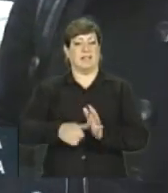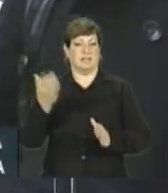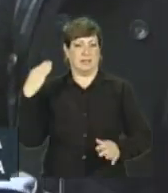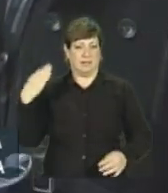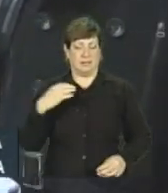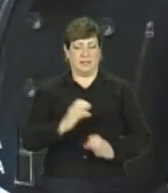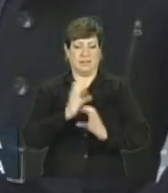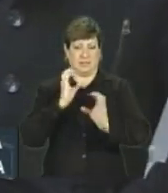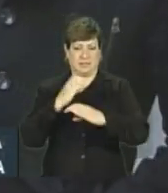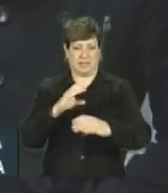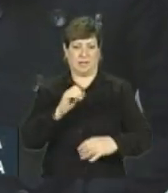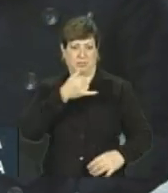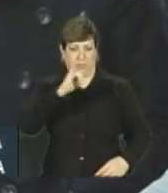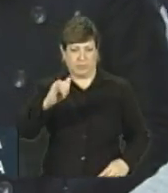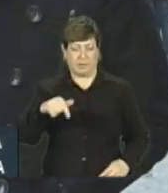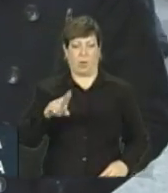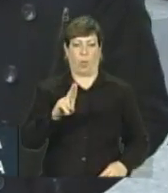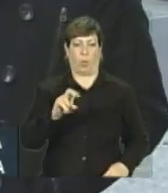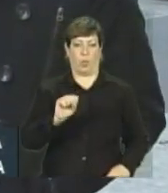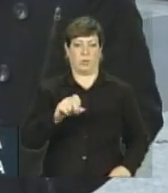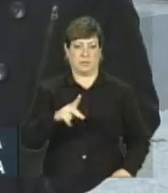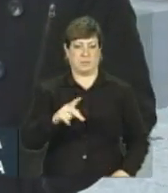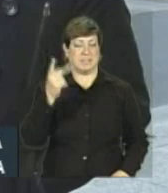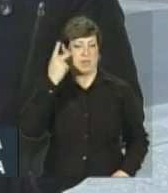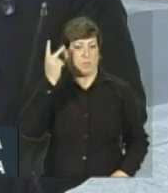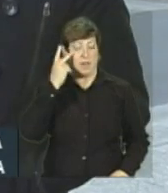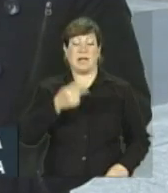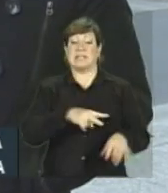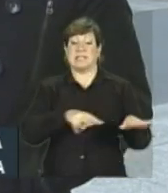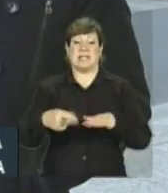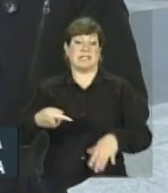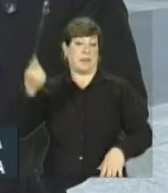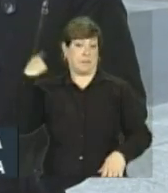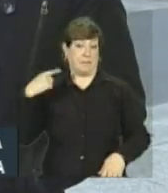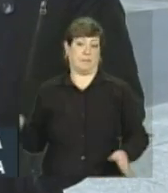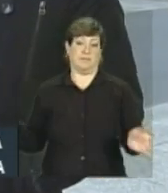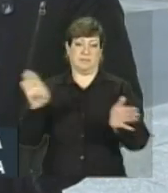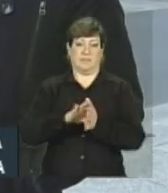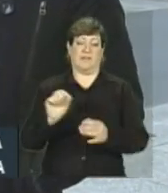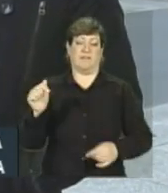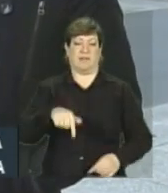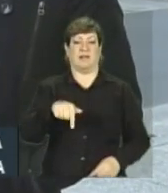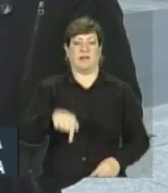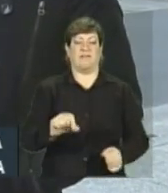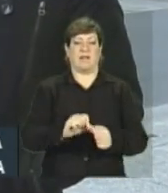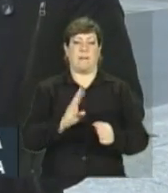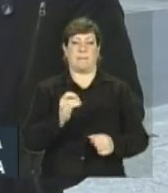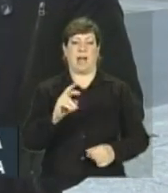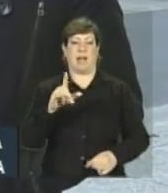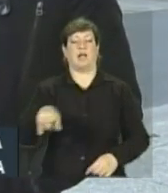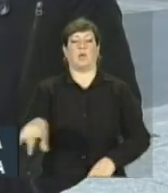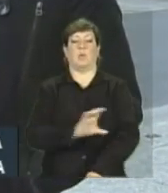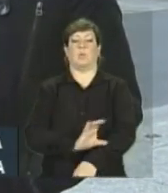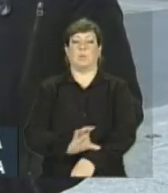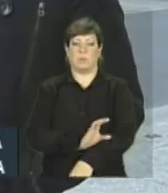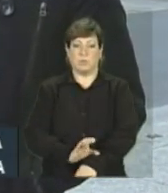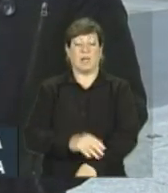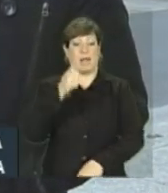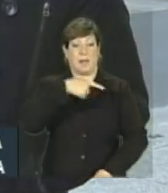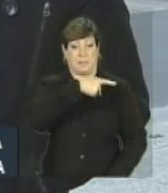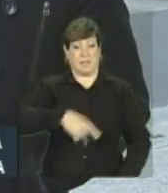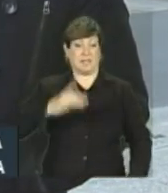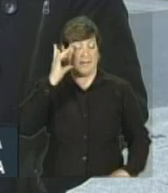elétrica na USP em São Paulo e veio na semana passada para cursar em Berlim o curso. E aí a presidenta Dilma Rousseff